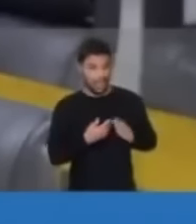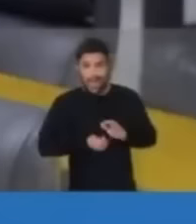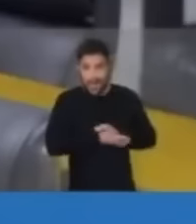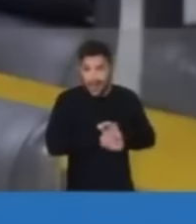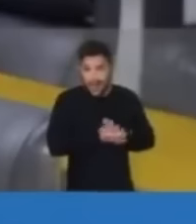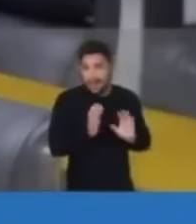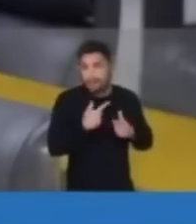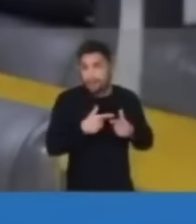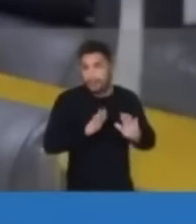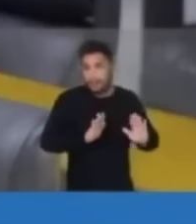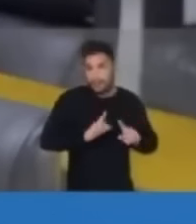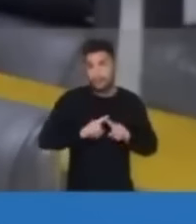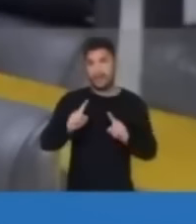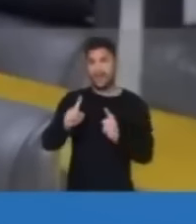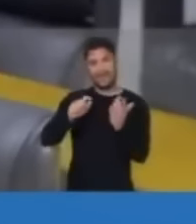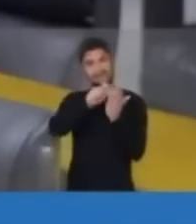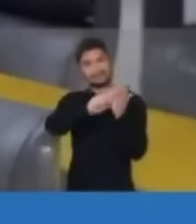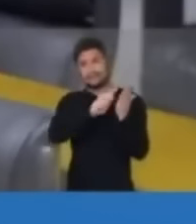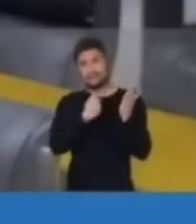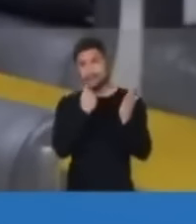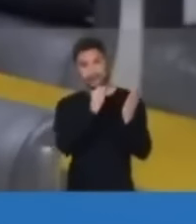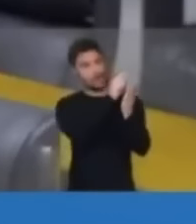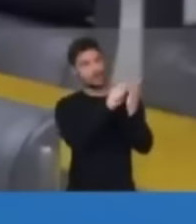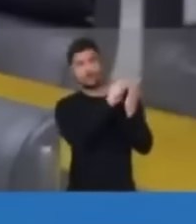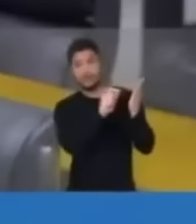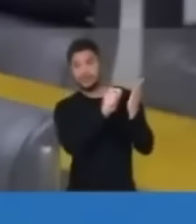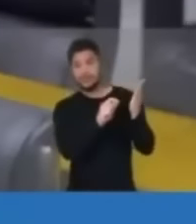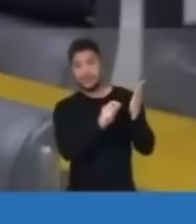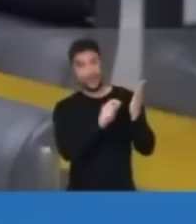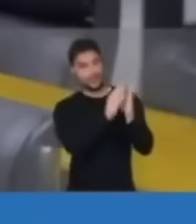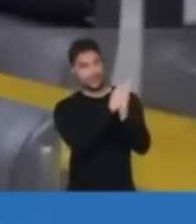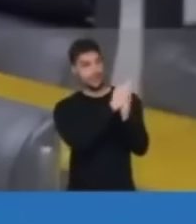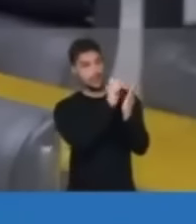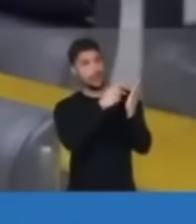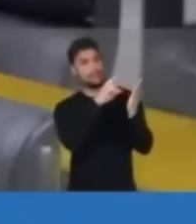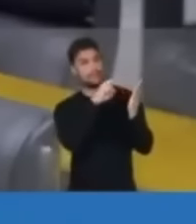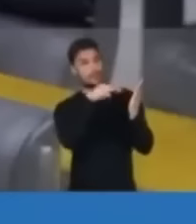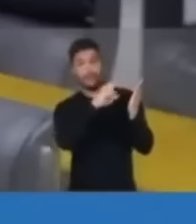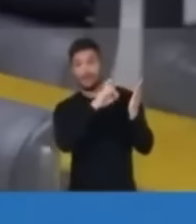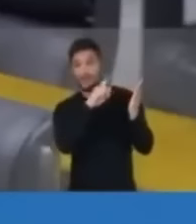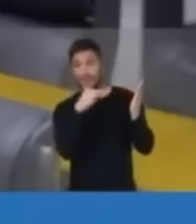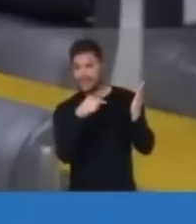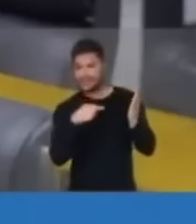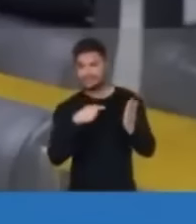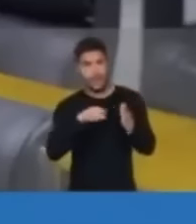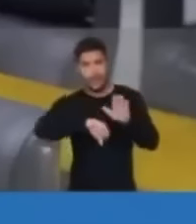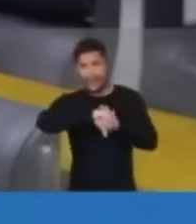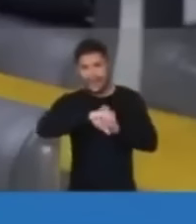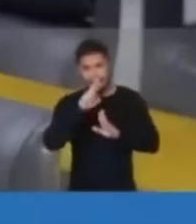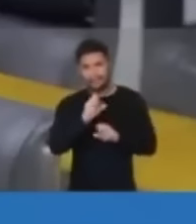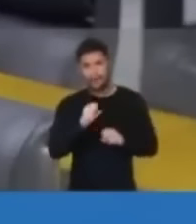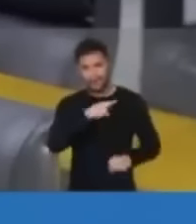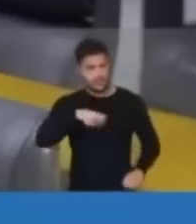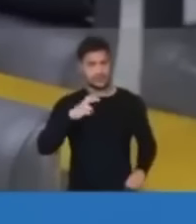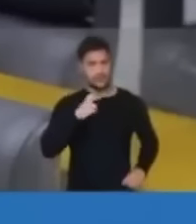agora escrever de batom numa estátua perdeu mané iso é um grande crime